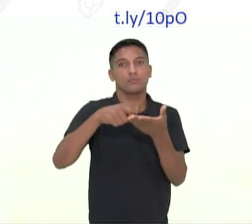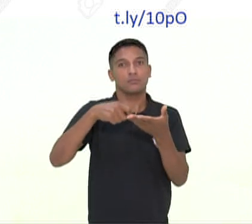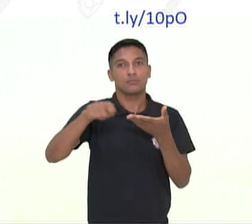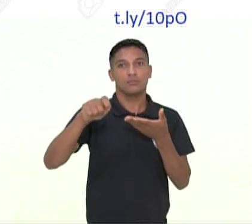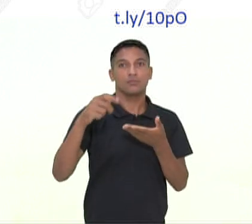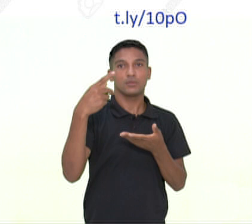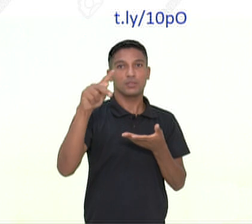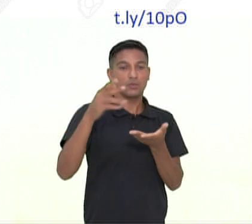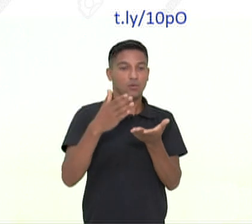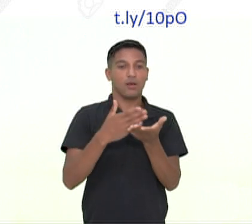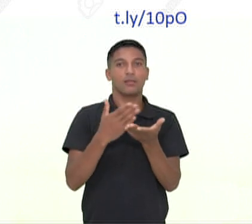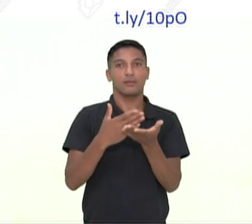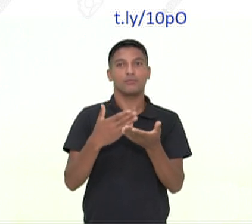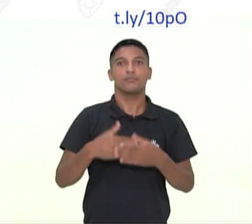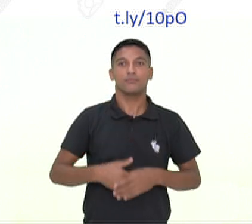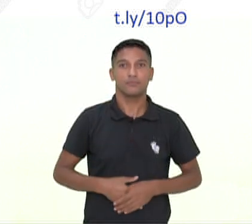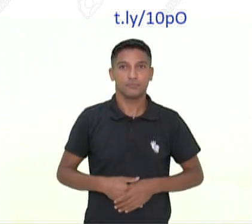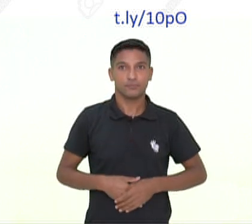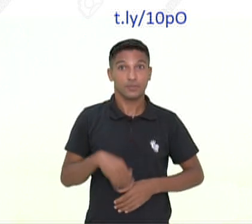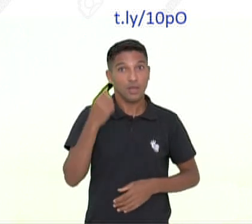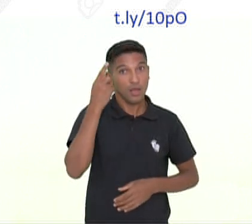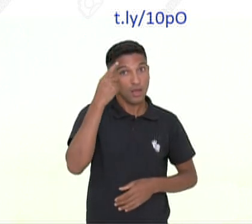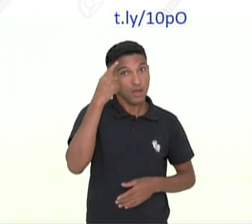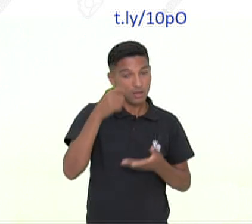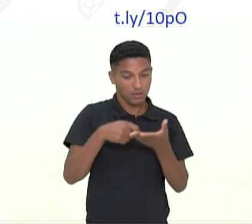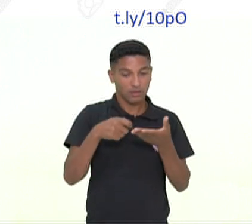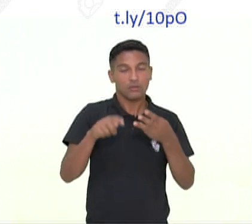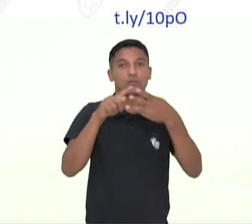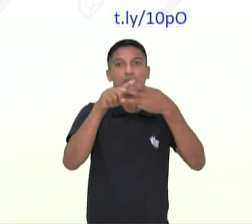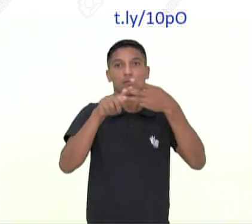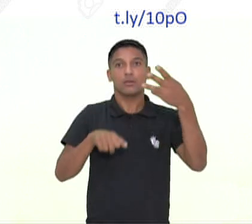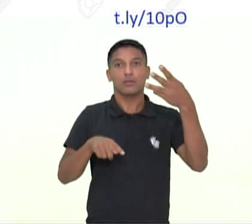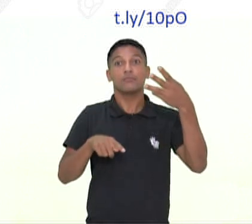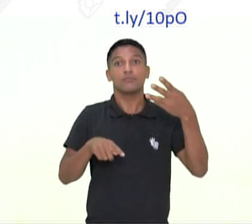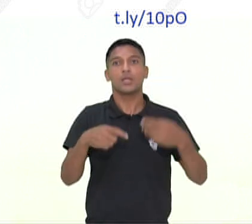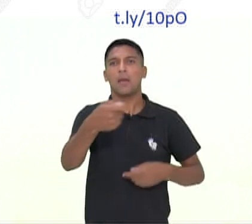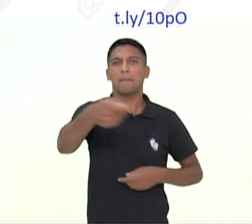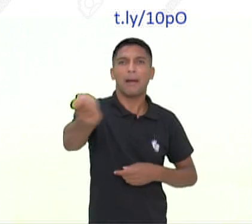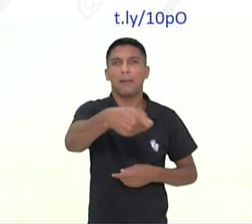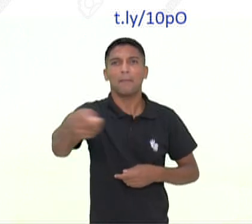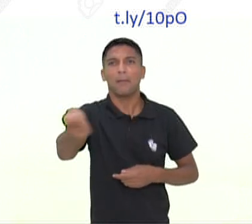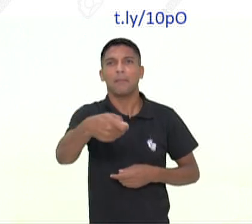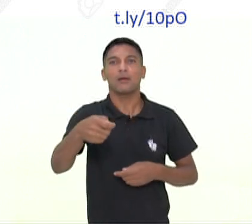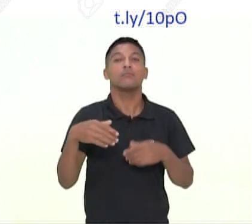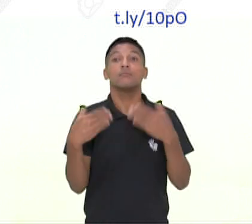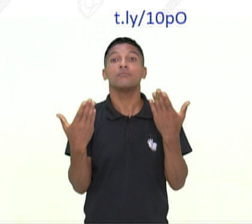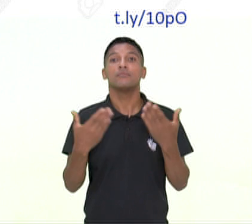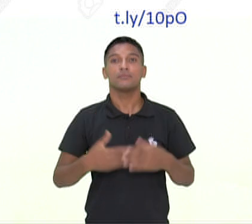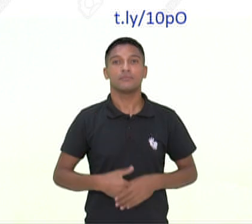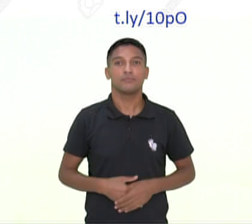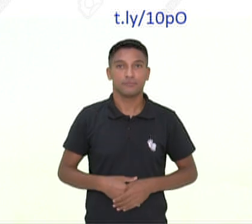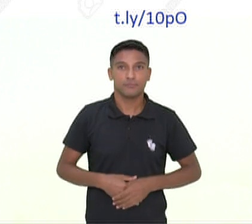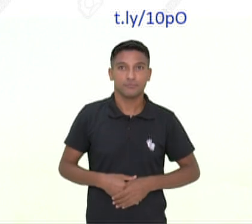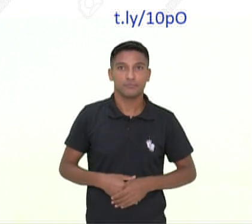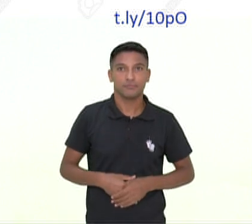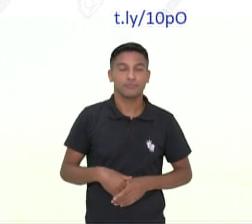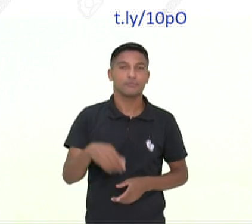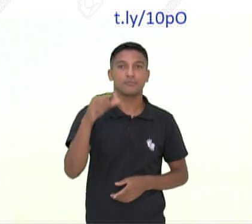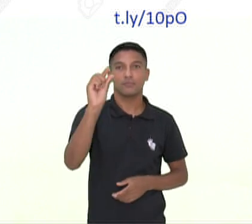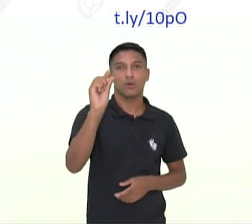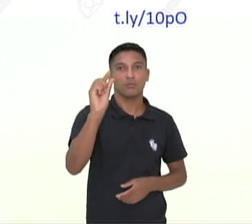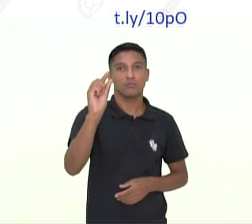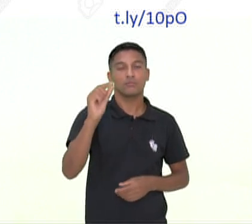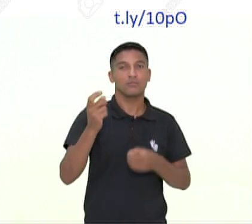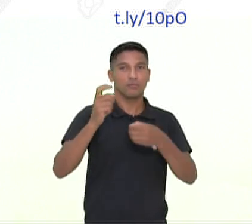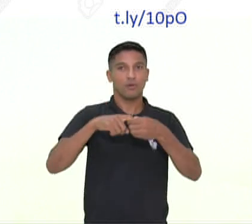aí é oralmente né Cada uma pensadinha aí quais são as três armas da esgrima esportiva daqui um